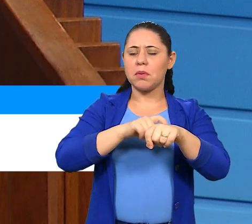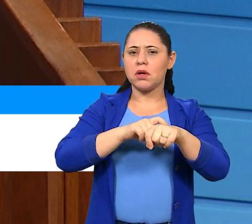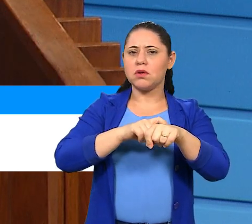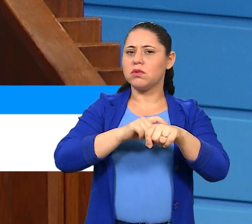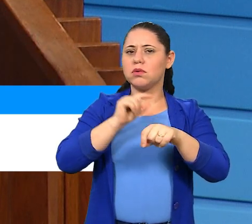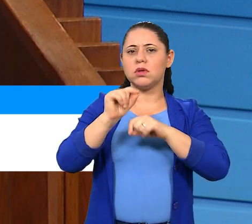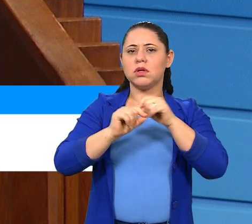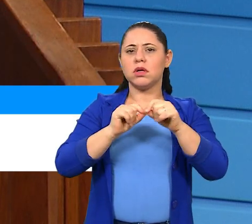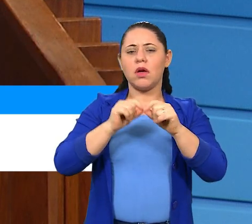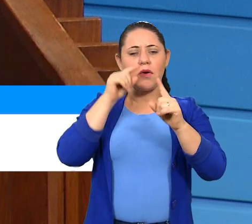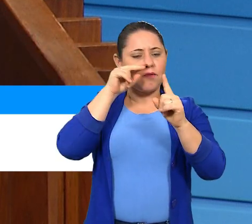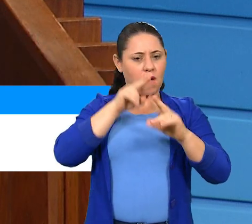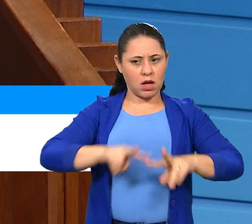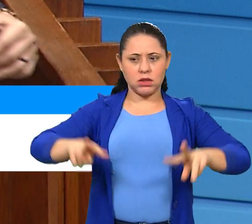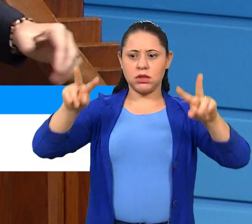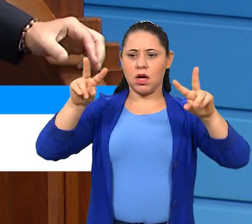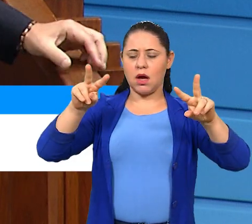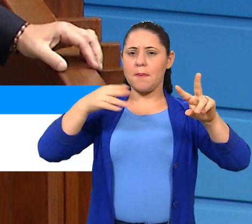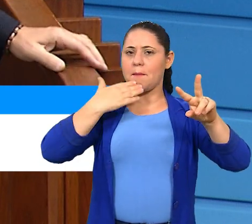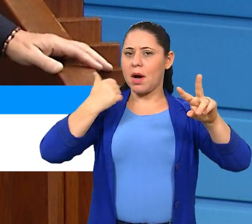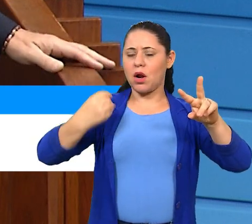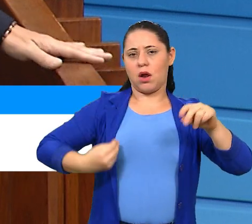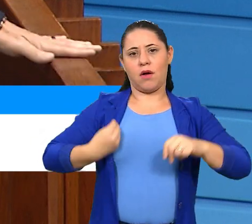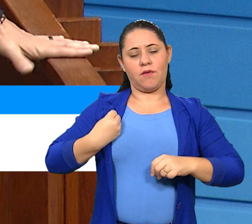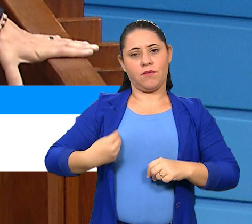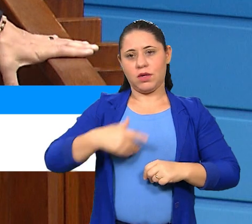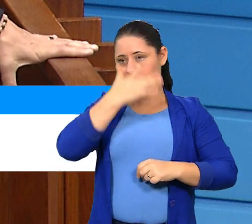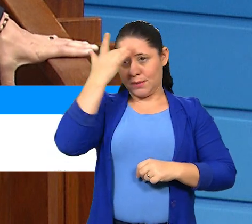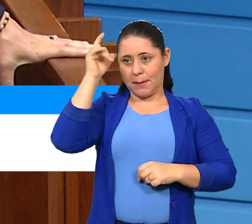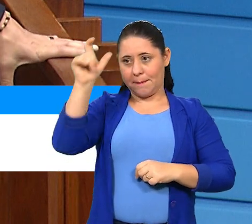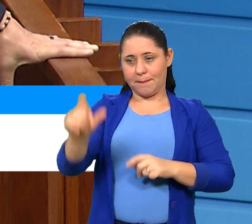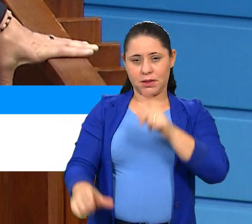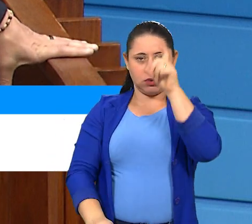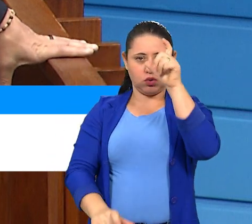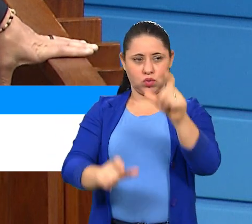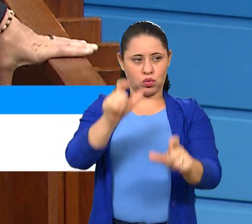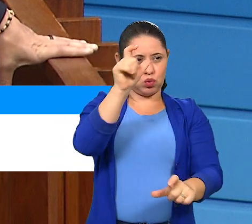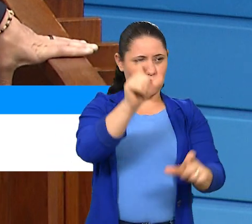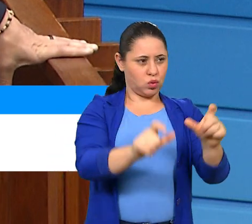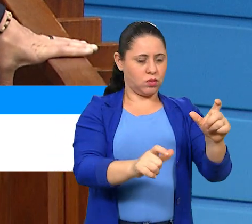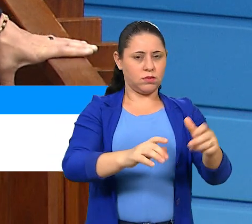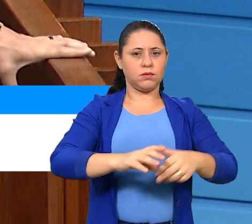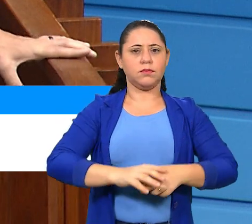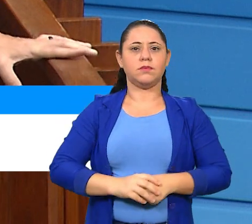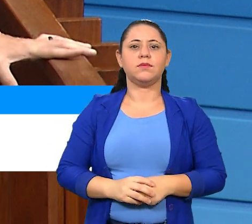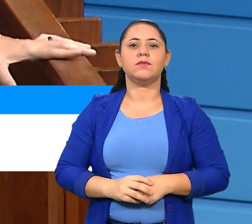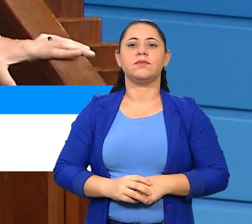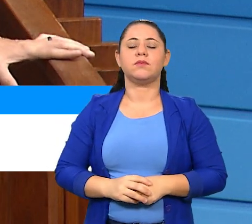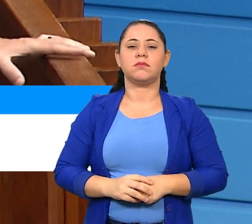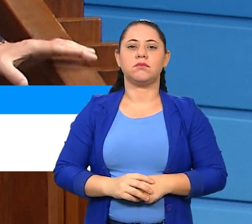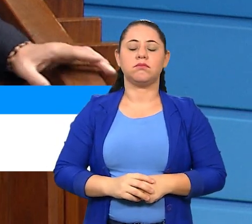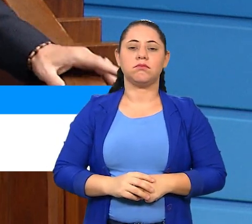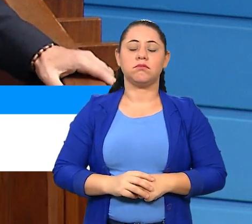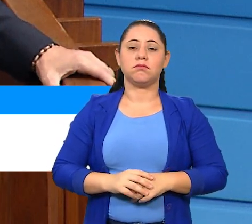por uma situação em que Visa melhorar a vida das pessoas